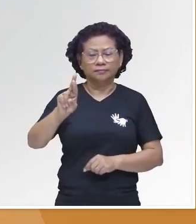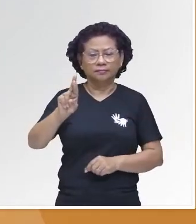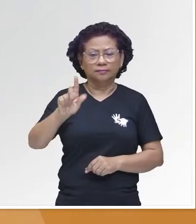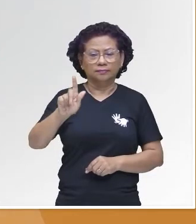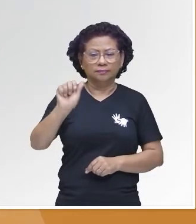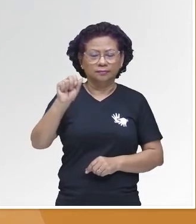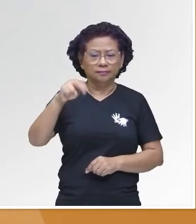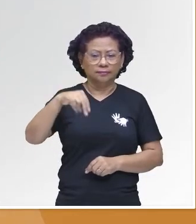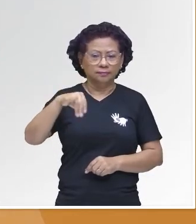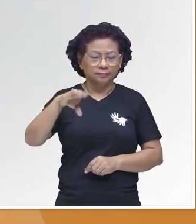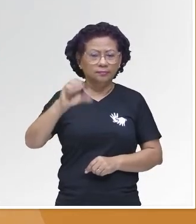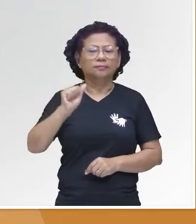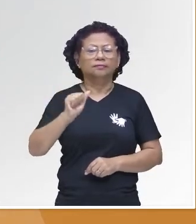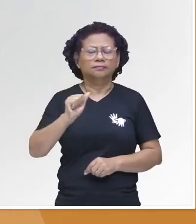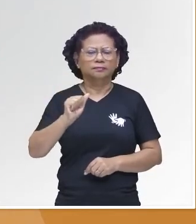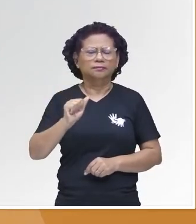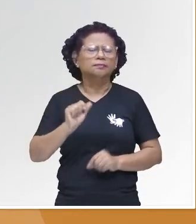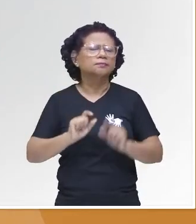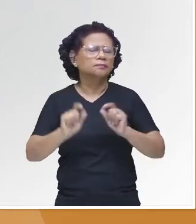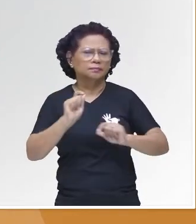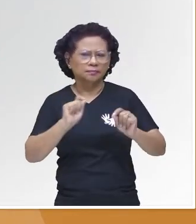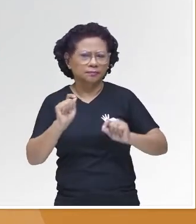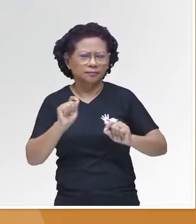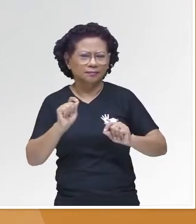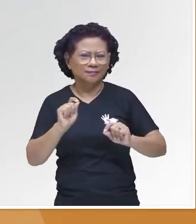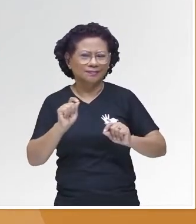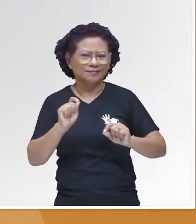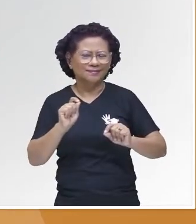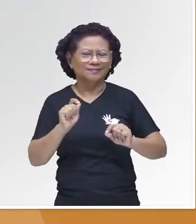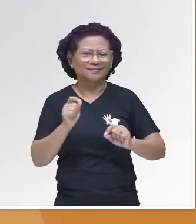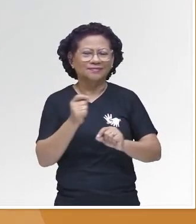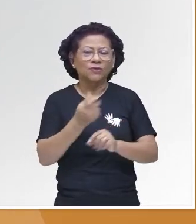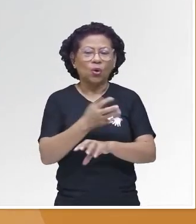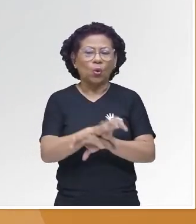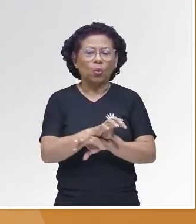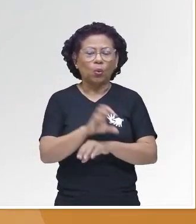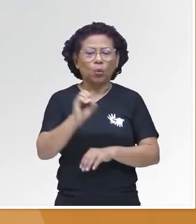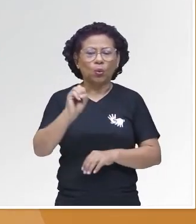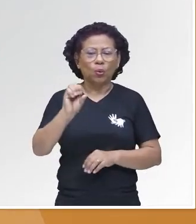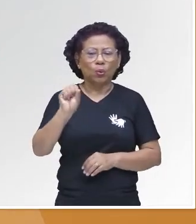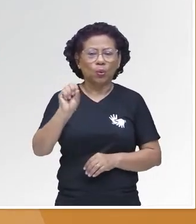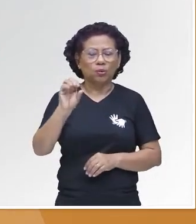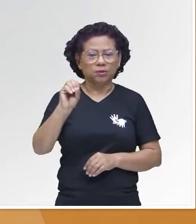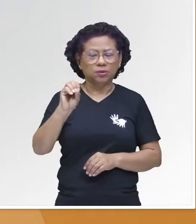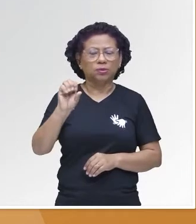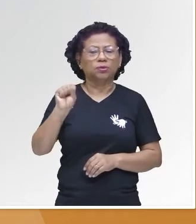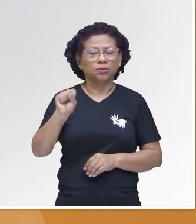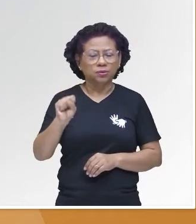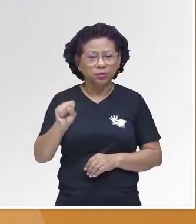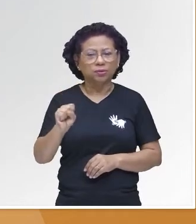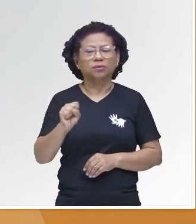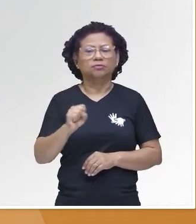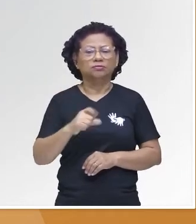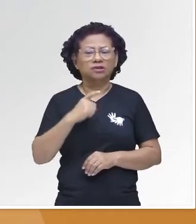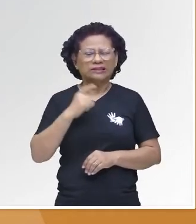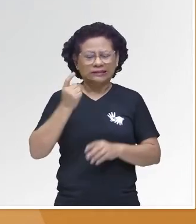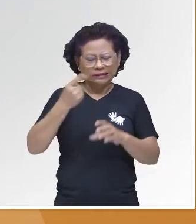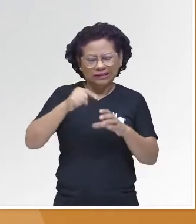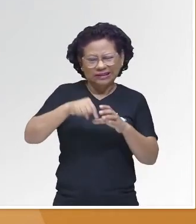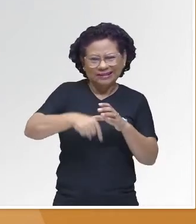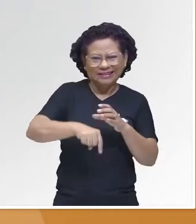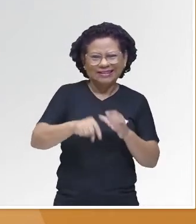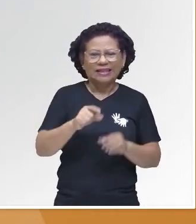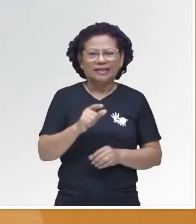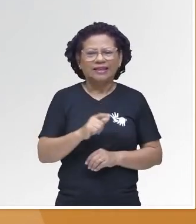demorar muito tempo, ou seja, milhões e milhões de anos no fundo dos oceanos, dos mares e dos lagos. Então,